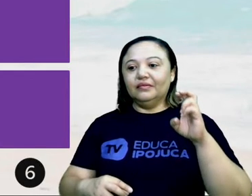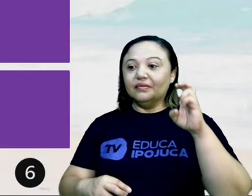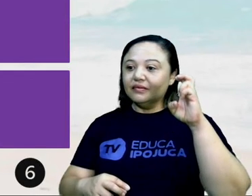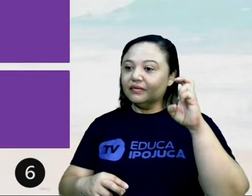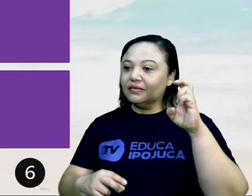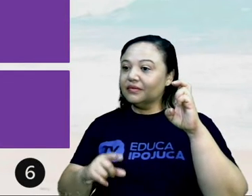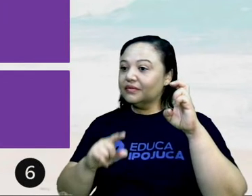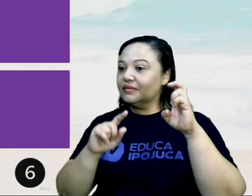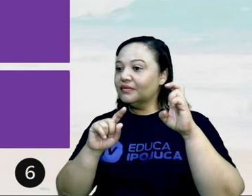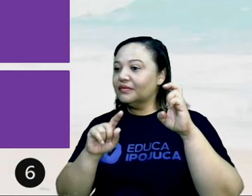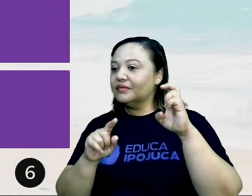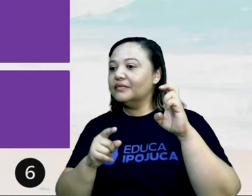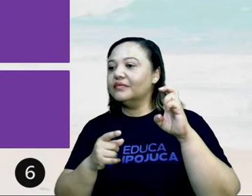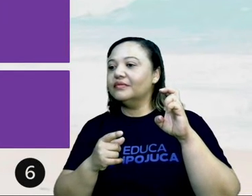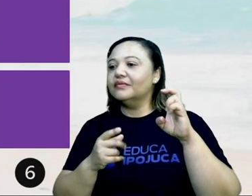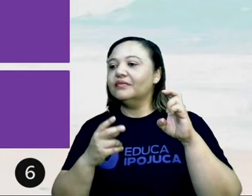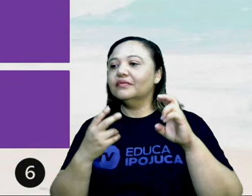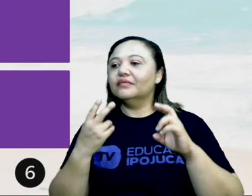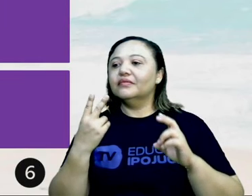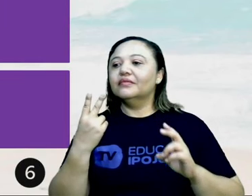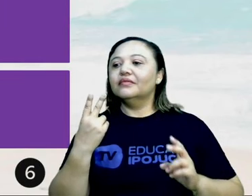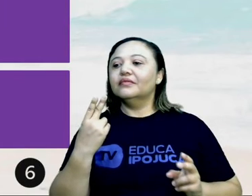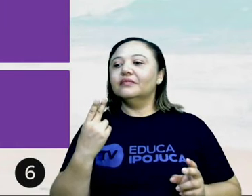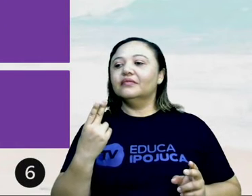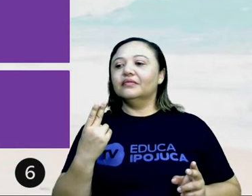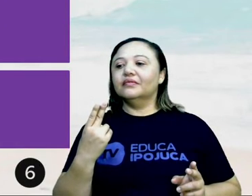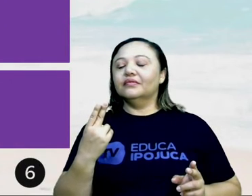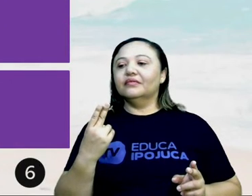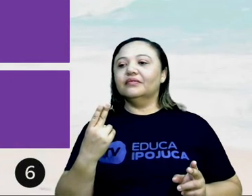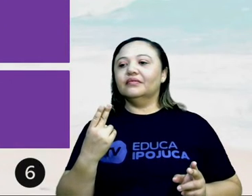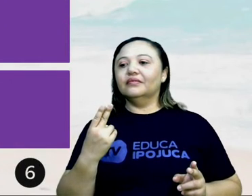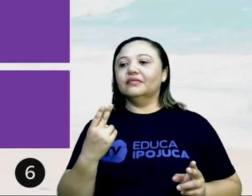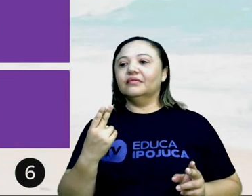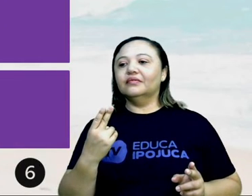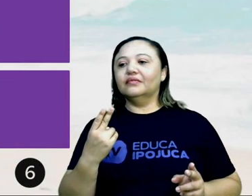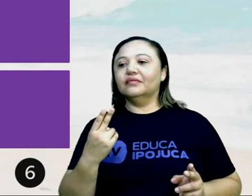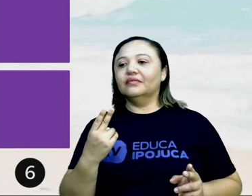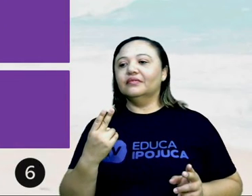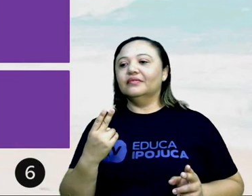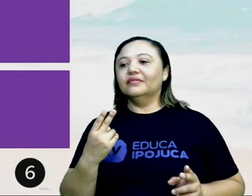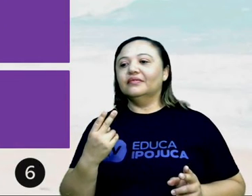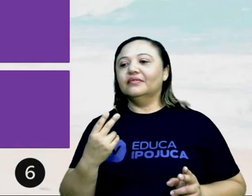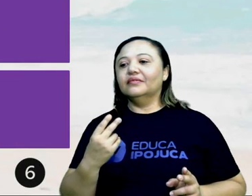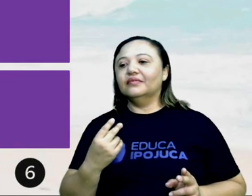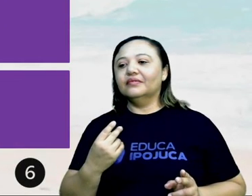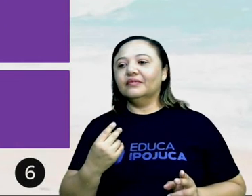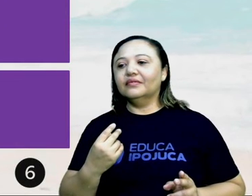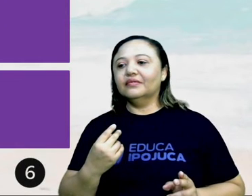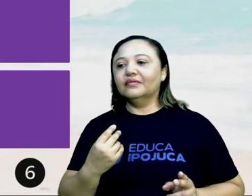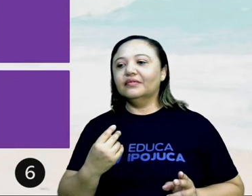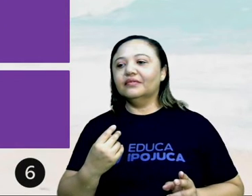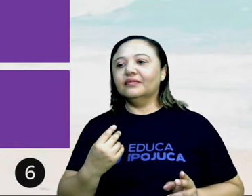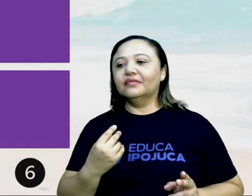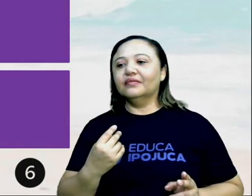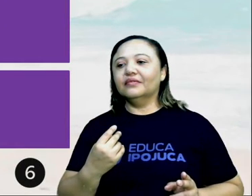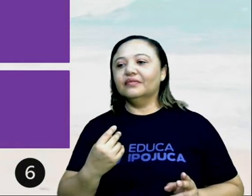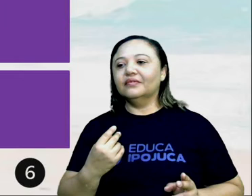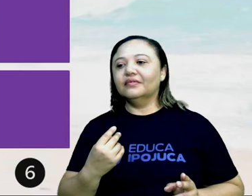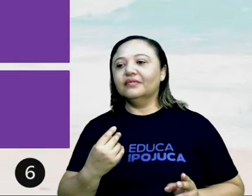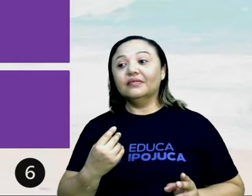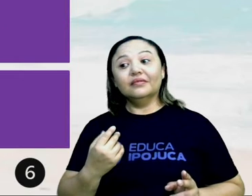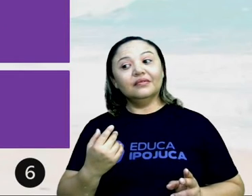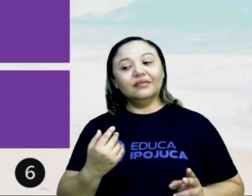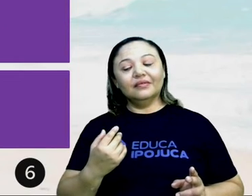não lembro do outro abacaxi, mas vocês estão me dizendo, eu vou acreditar, lógico. Vamos até o 5. e vai subir até o